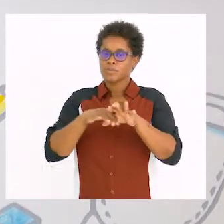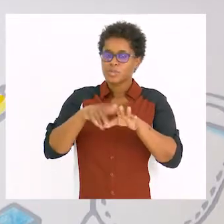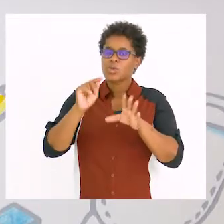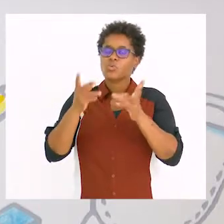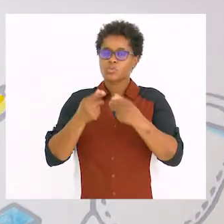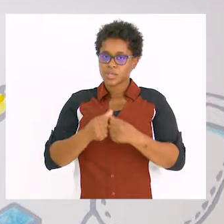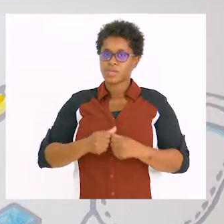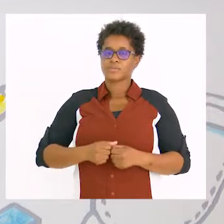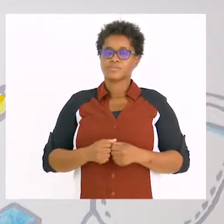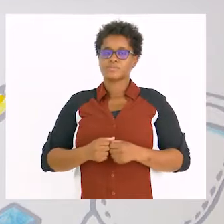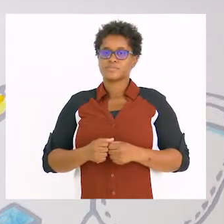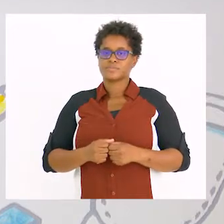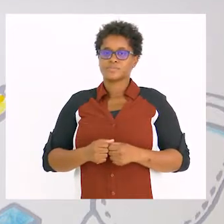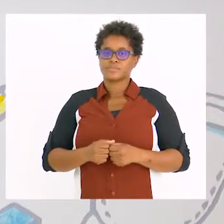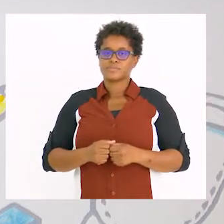na economia?